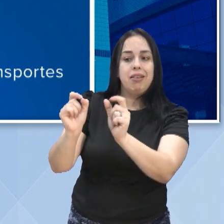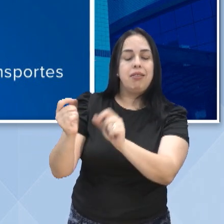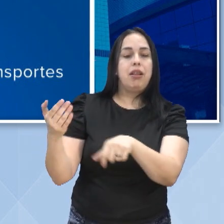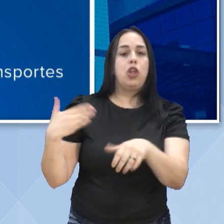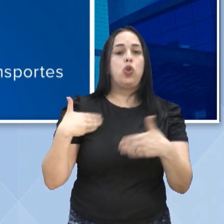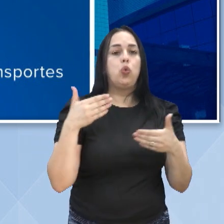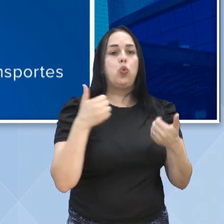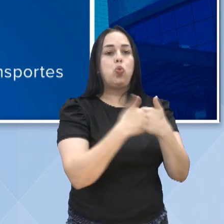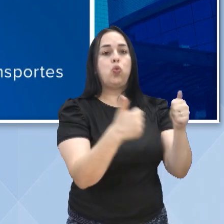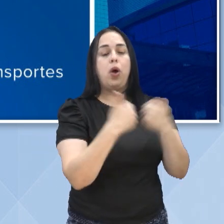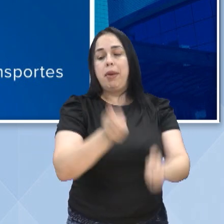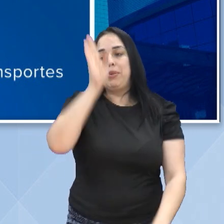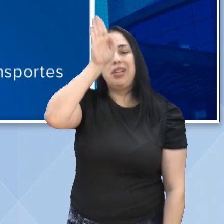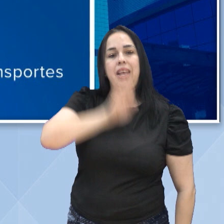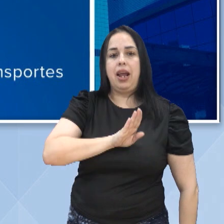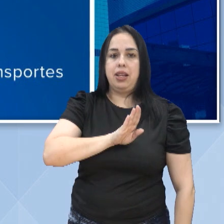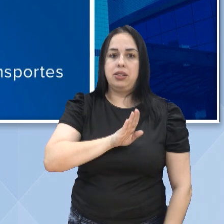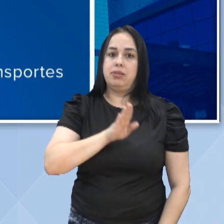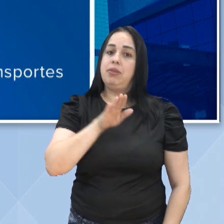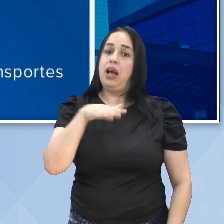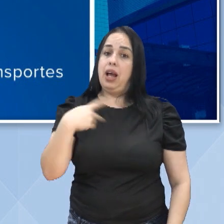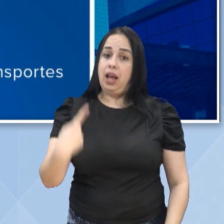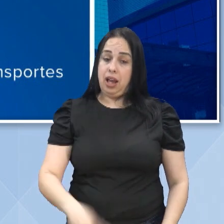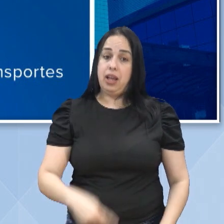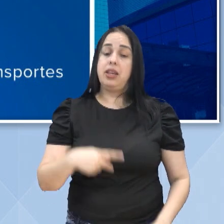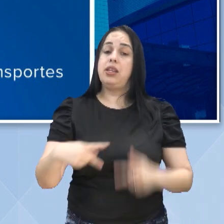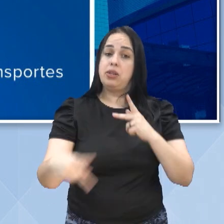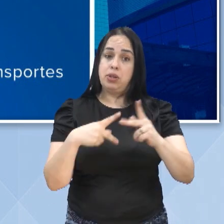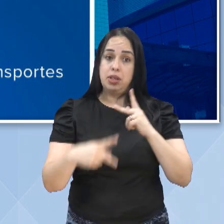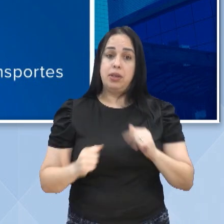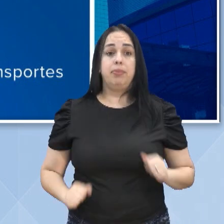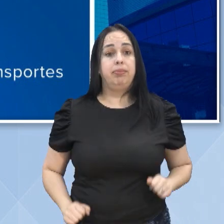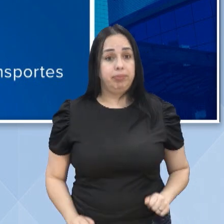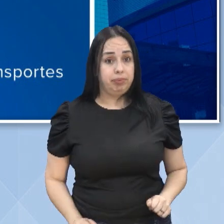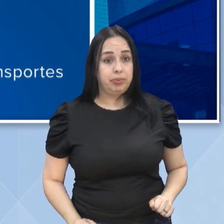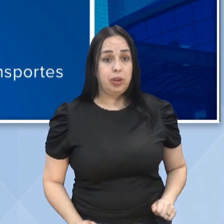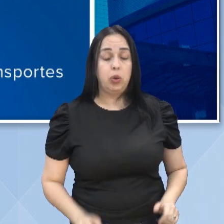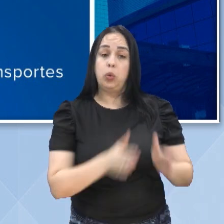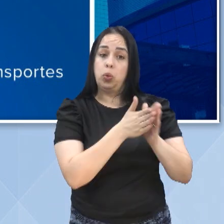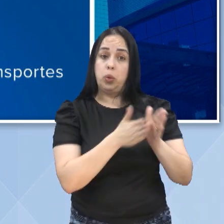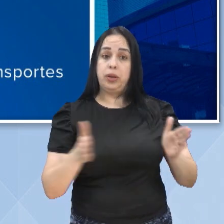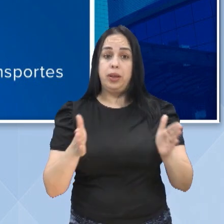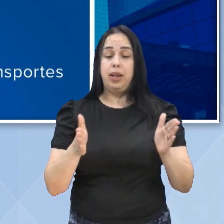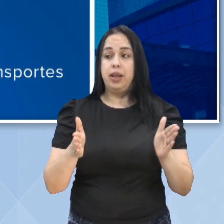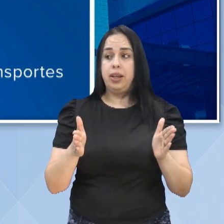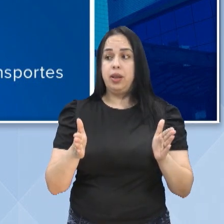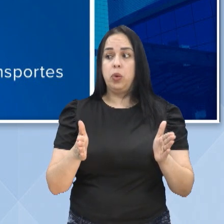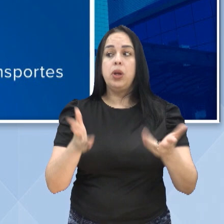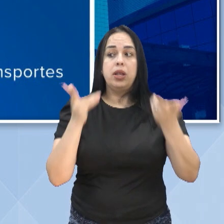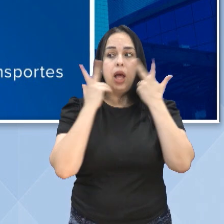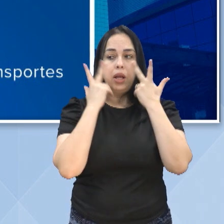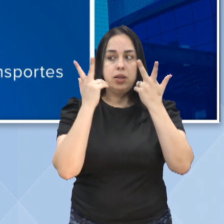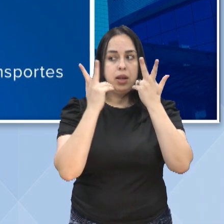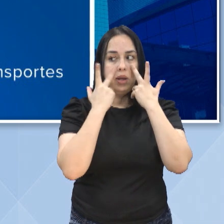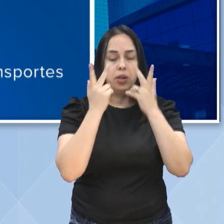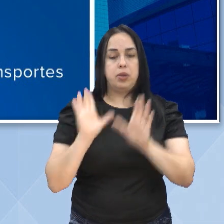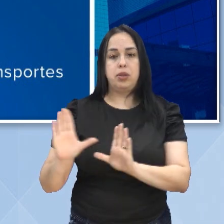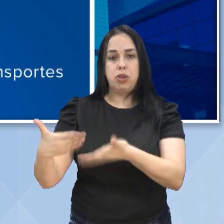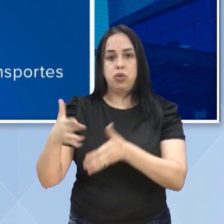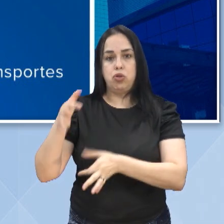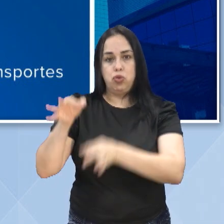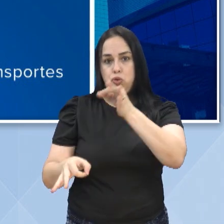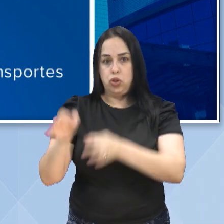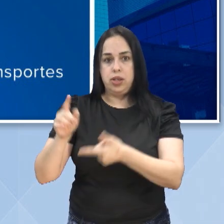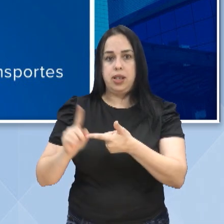de São José dos Campos e da outras providências. O rito é ordinário, Comissões